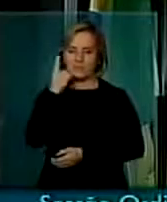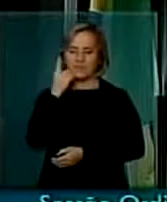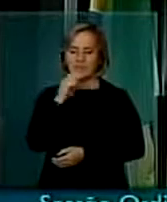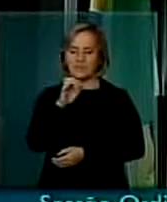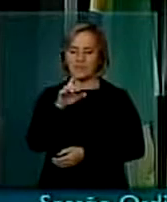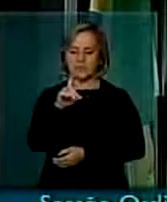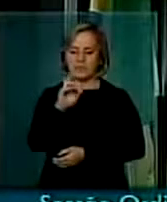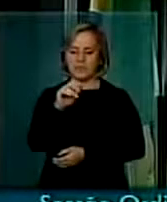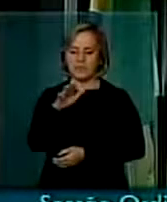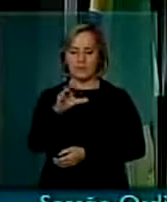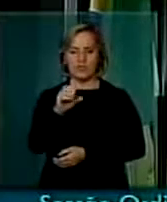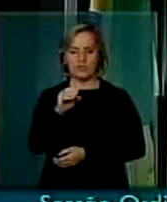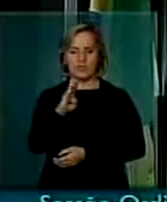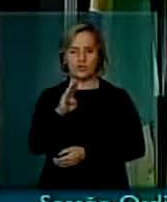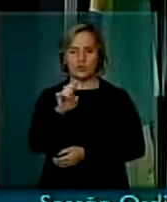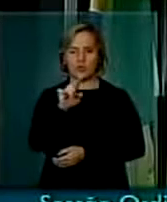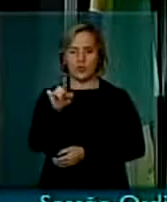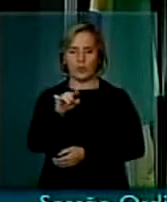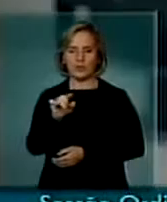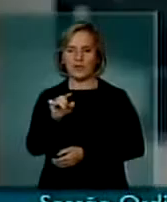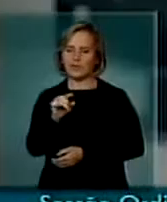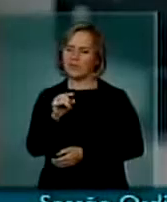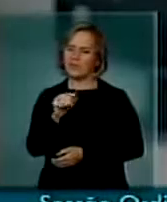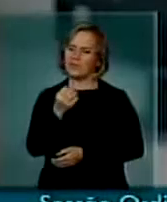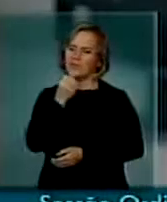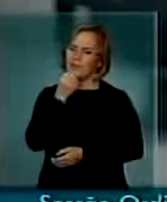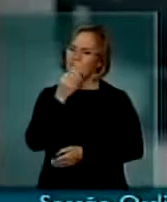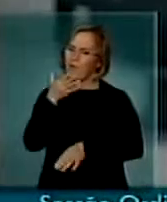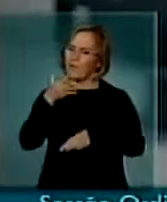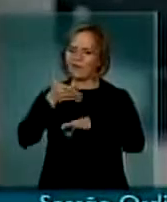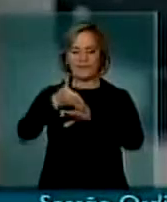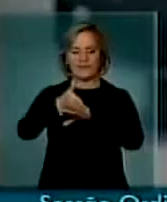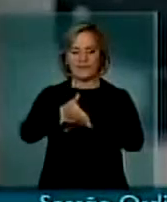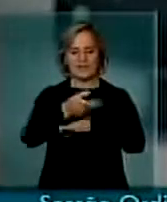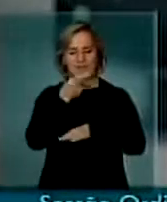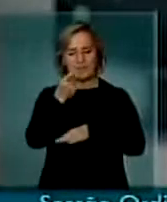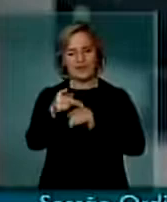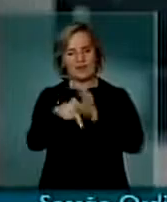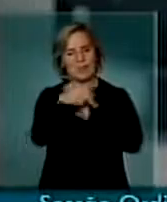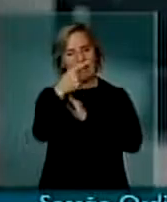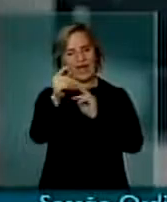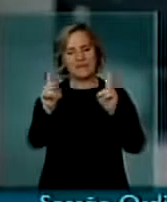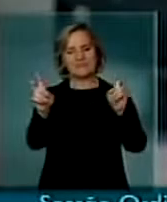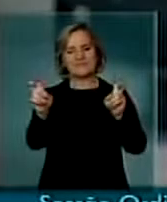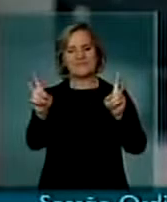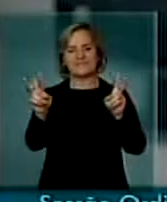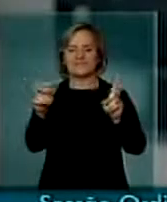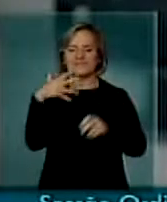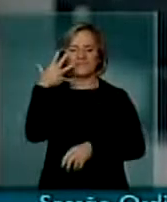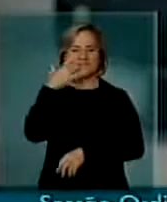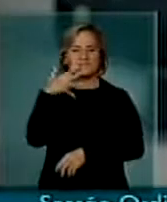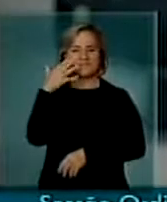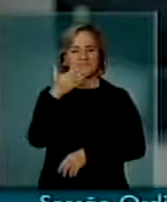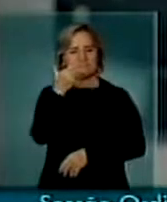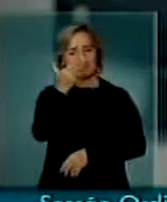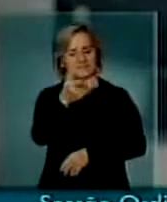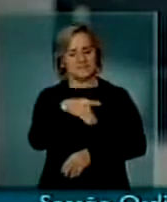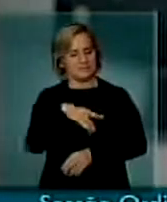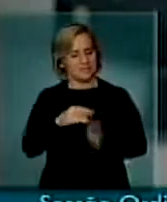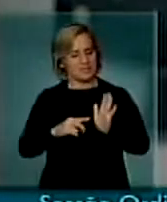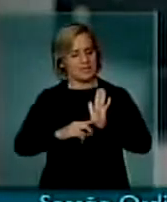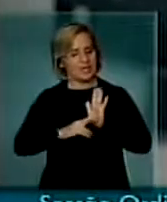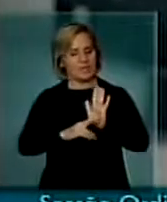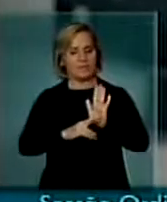um prazer aparteá-lo no seu brilhante pronunciamento, Vossa Excelência, que representa com tanto